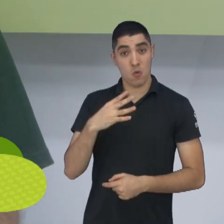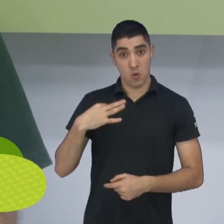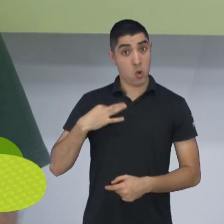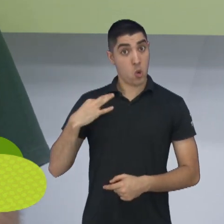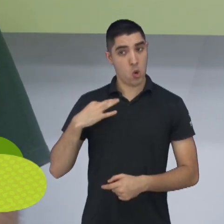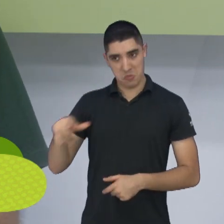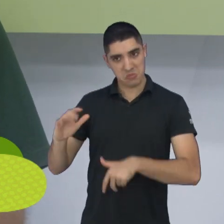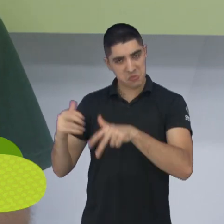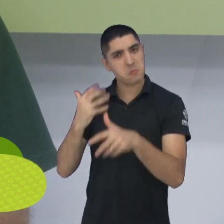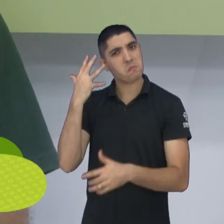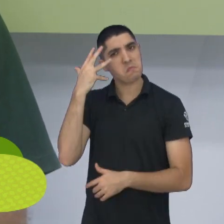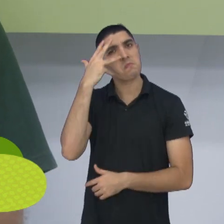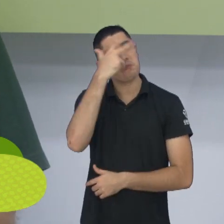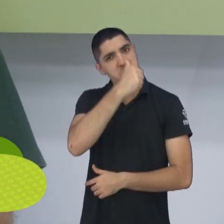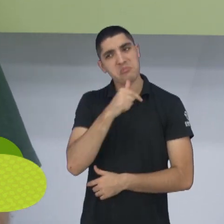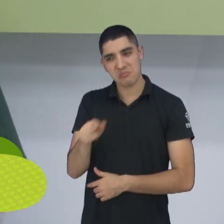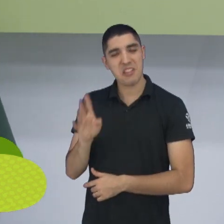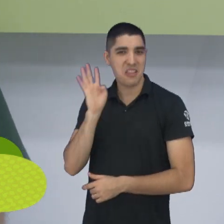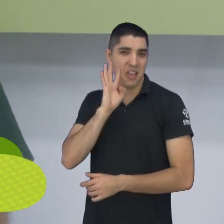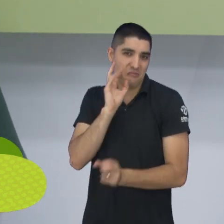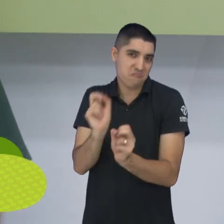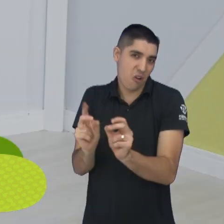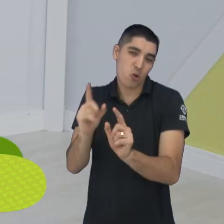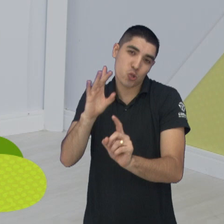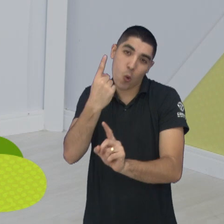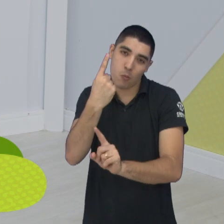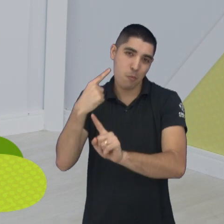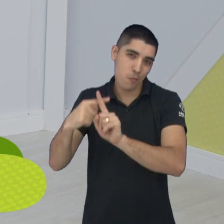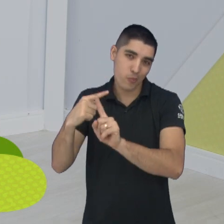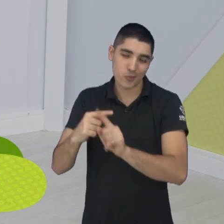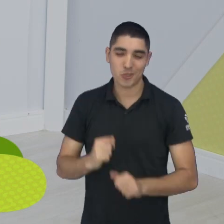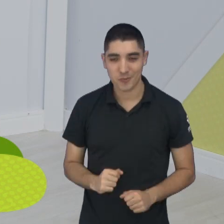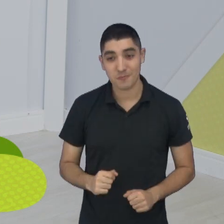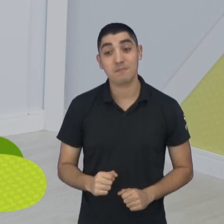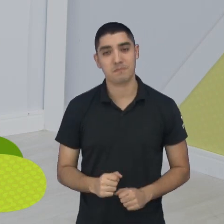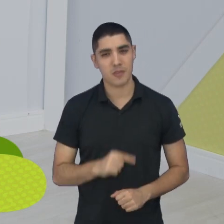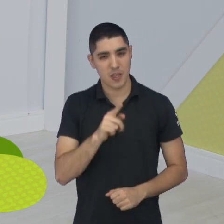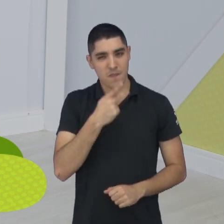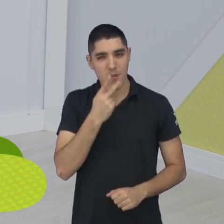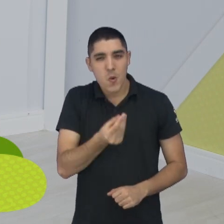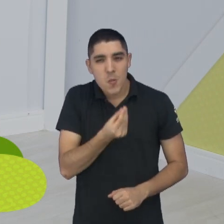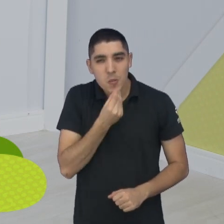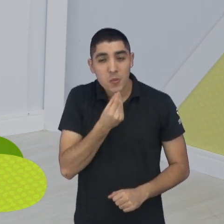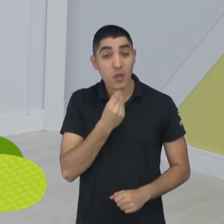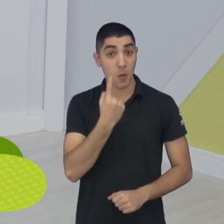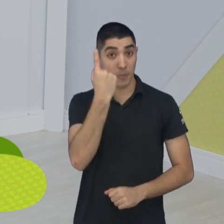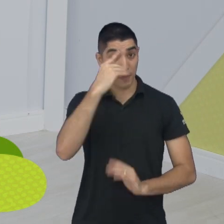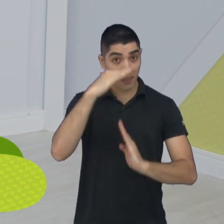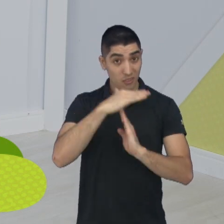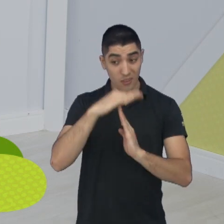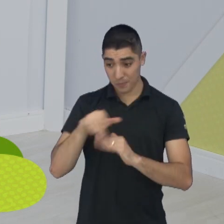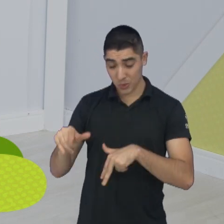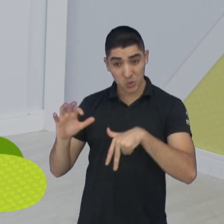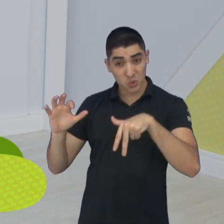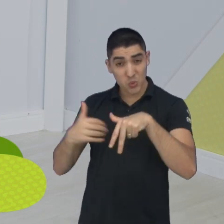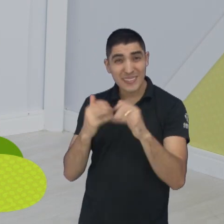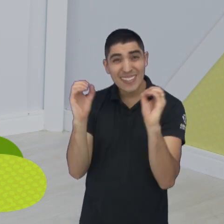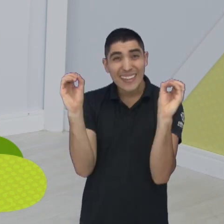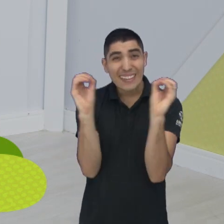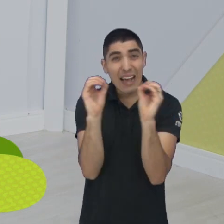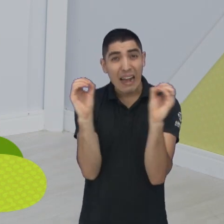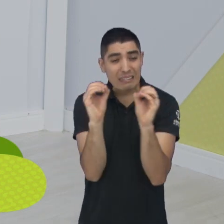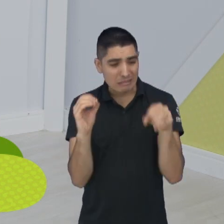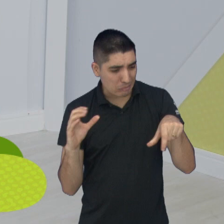muito bonito, então fica o ponto positivo para o Joseense no jogo. É, você falou ali das oportunidades, no primeiro tempo não teve nenhuma oportunidade clara de